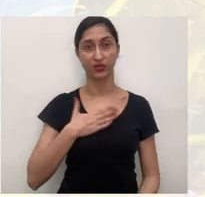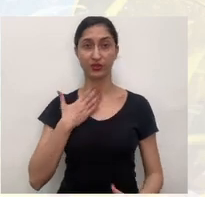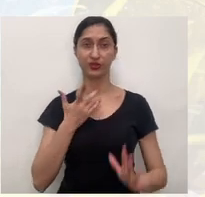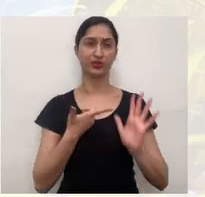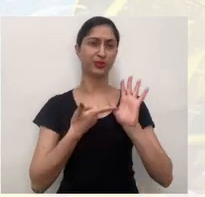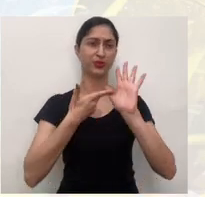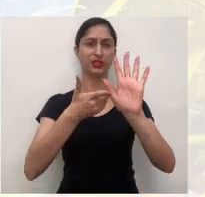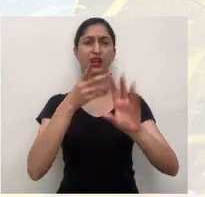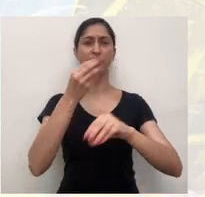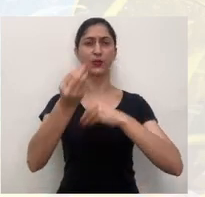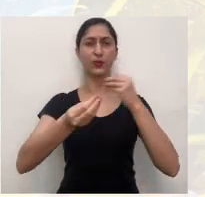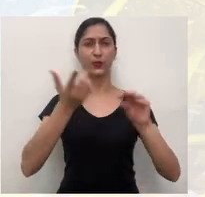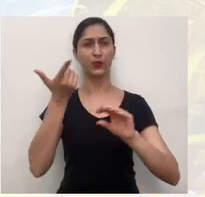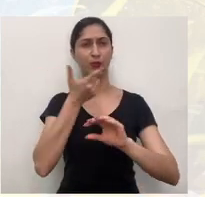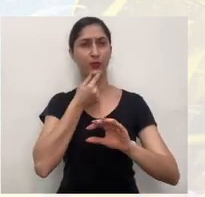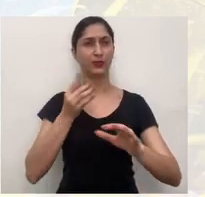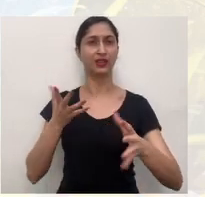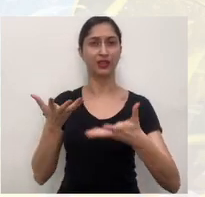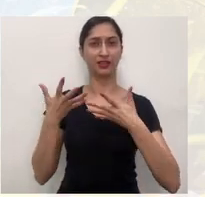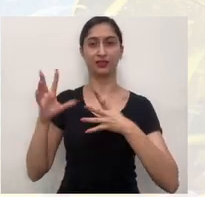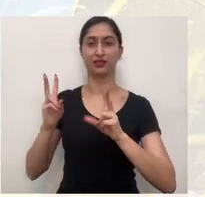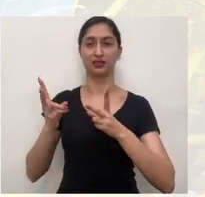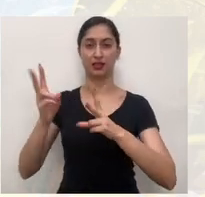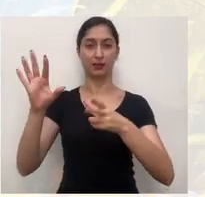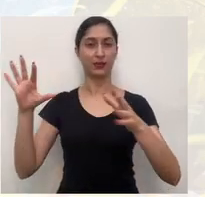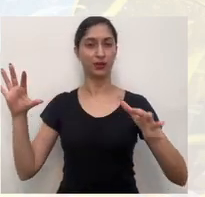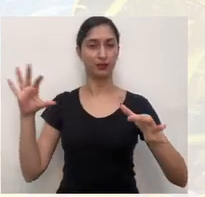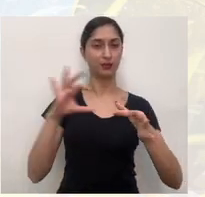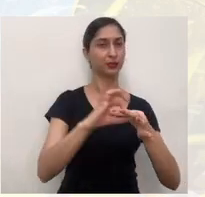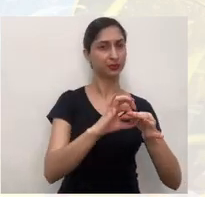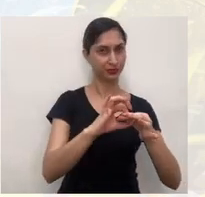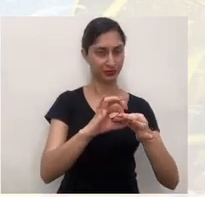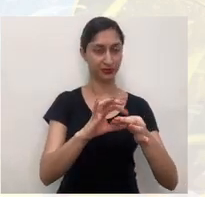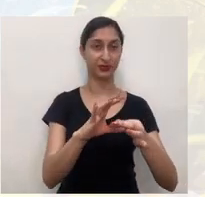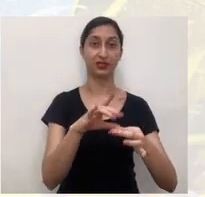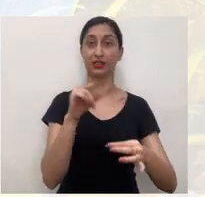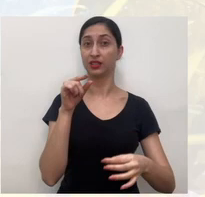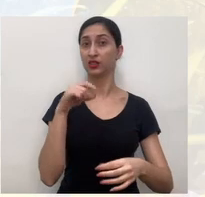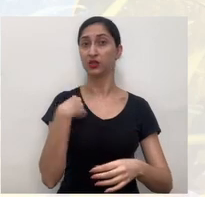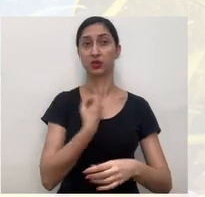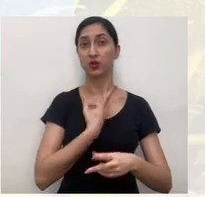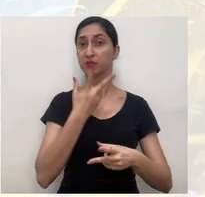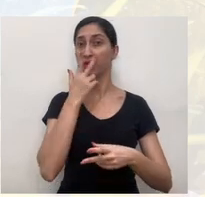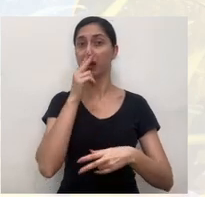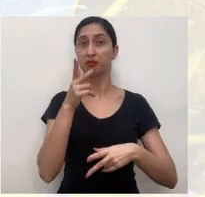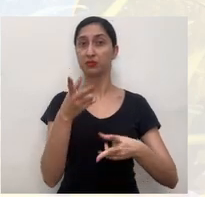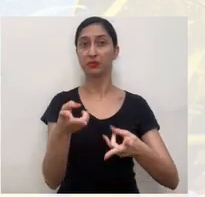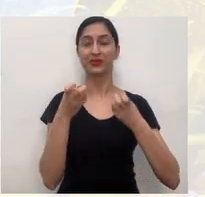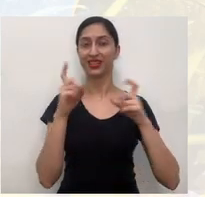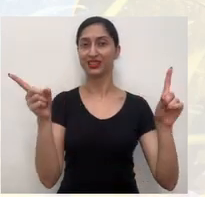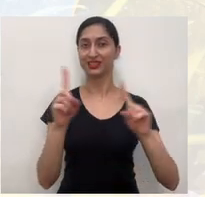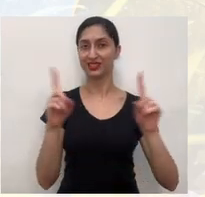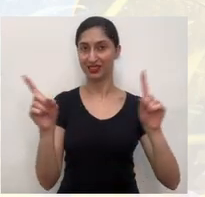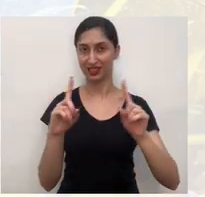busca essa conexão. Aqui está uma parte da senoide, quase não se percebe,